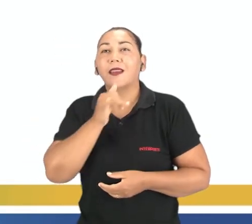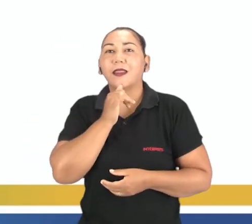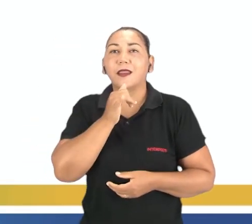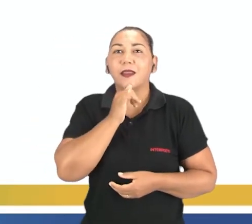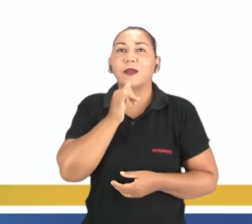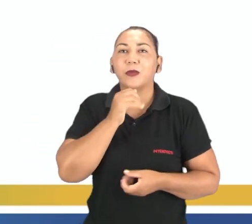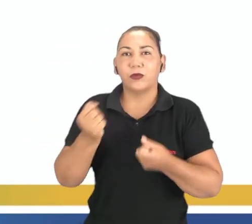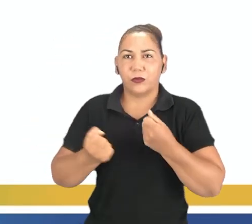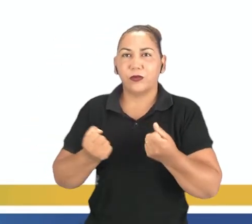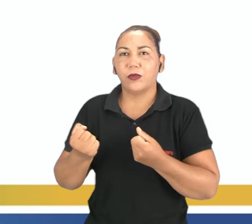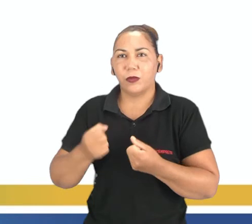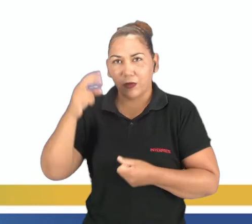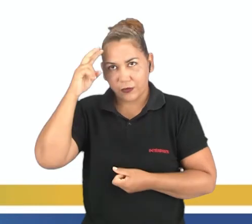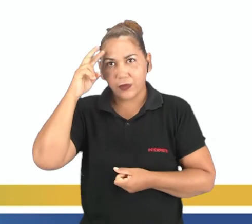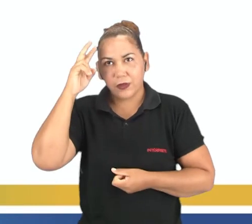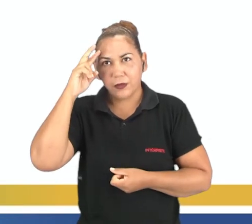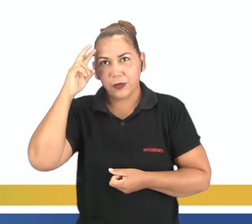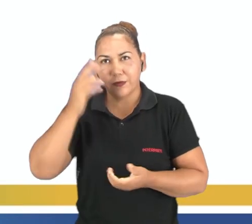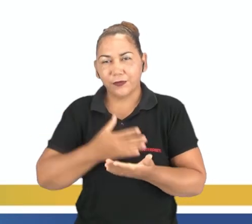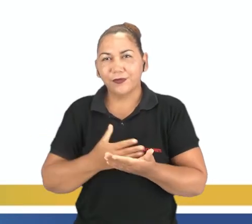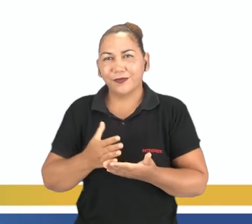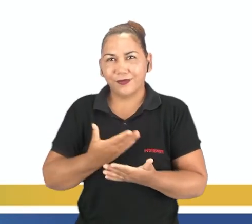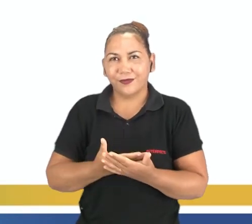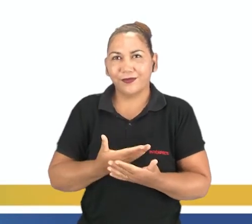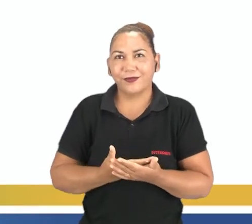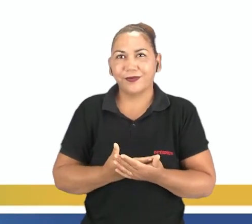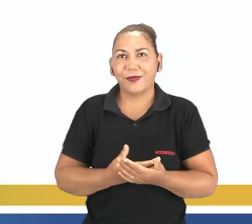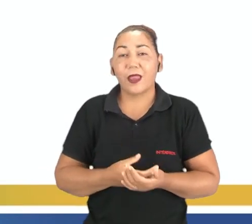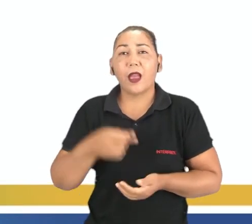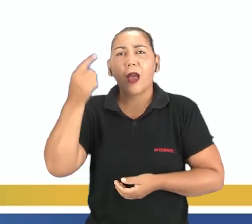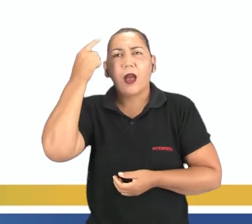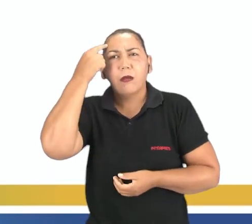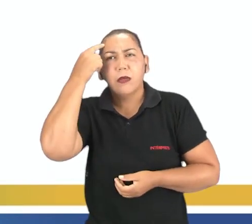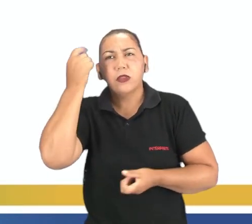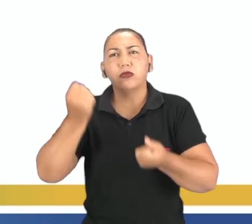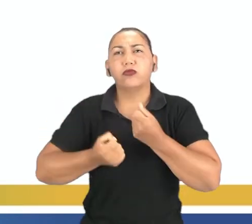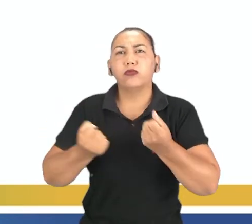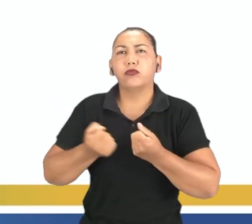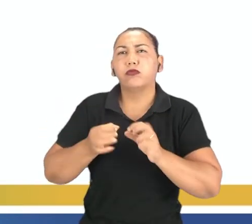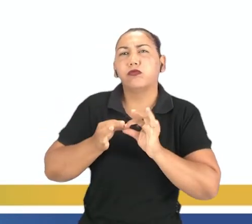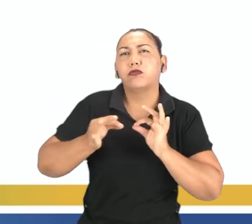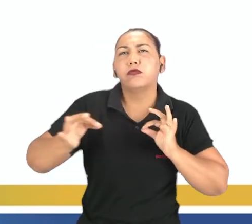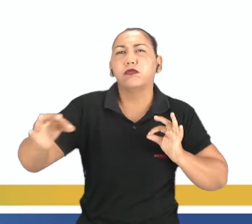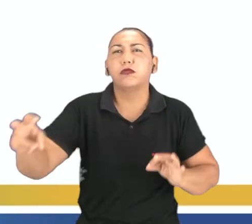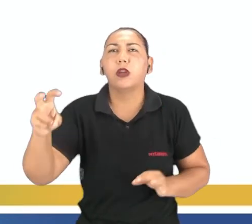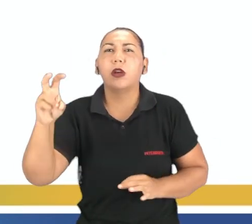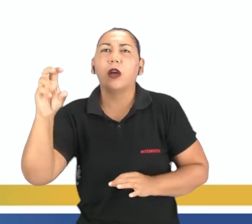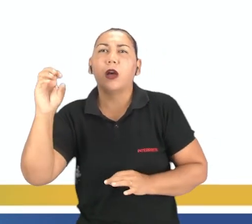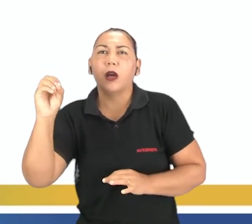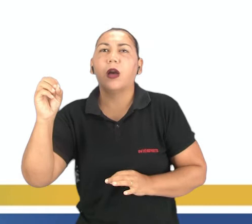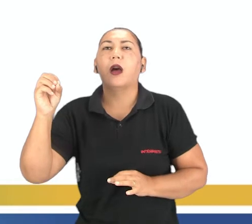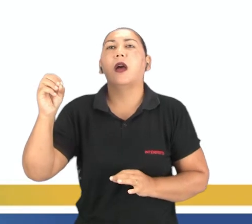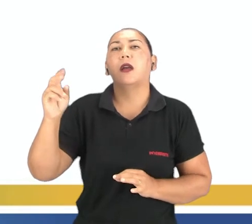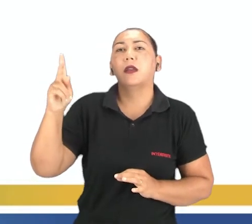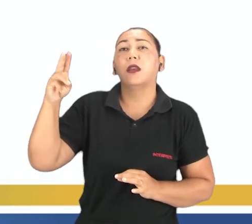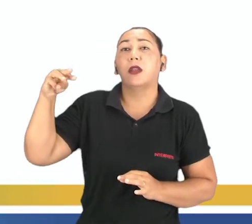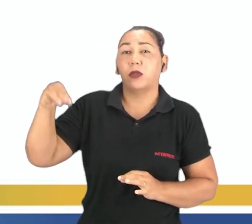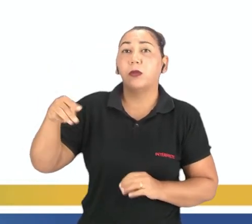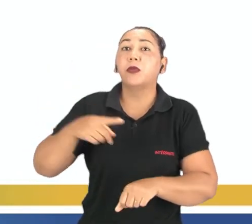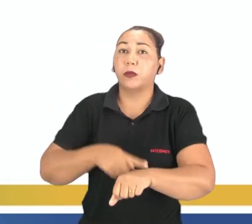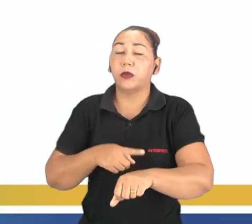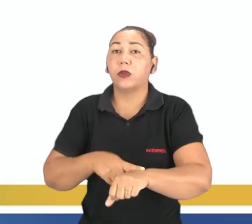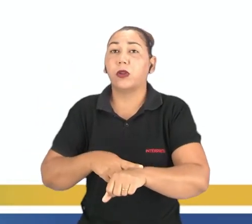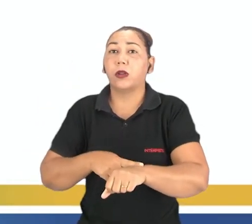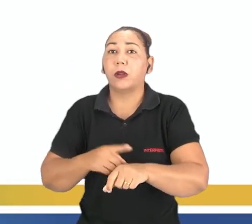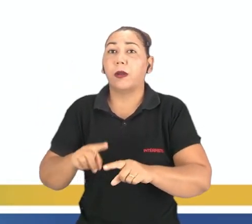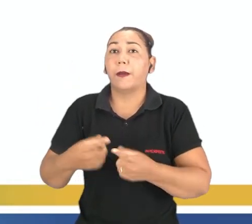nós conversamos lá no início da nossa aula. Imagina que um automóvel está a uma velocidade de 50 km por hora e gasta 2 horas para